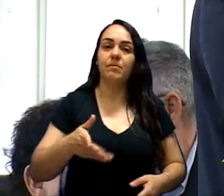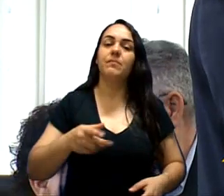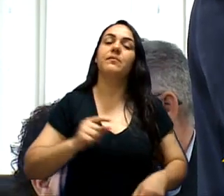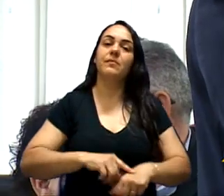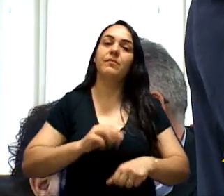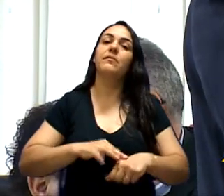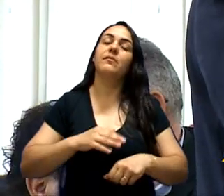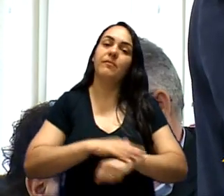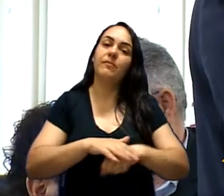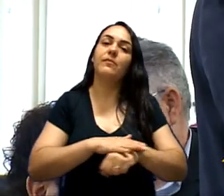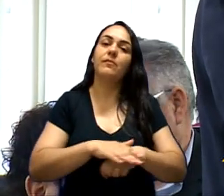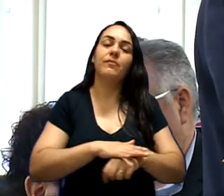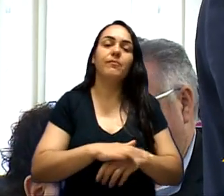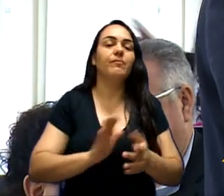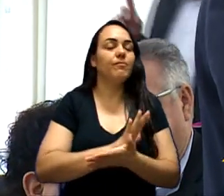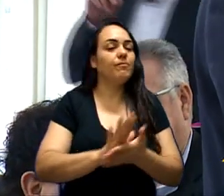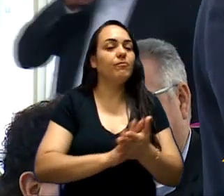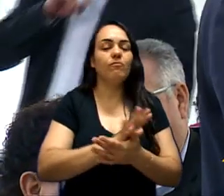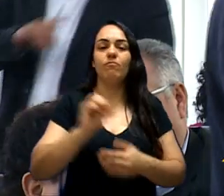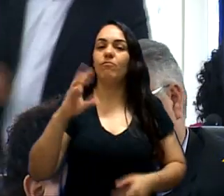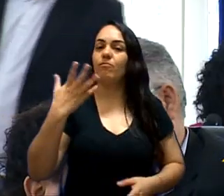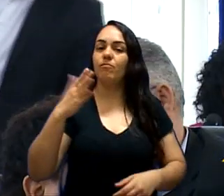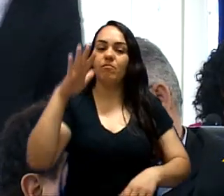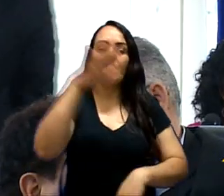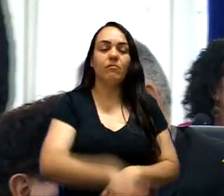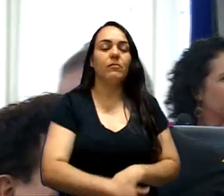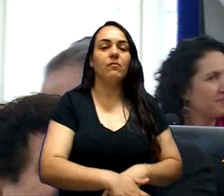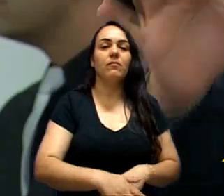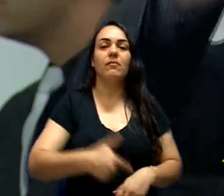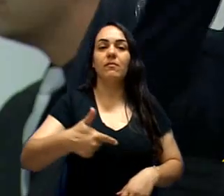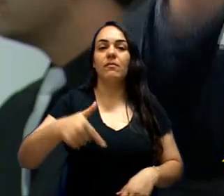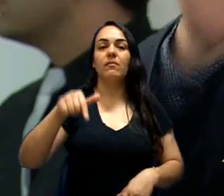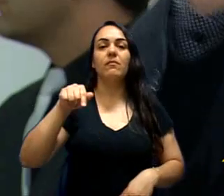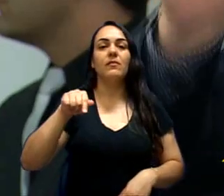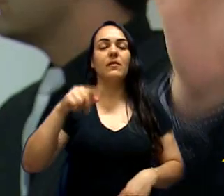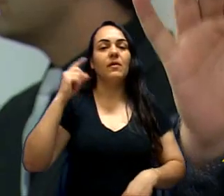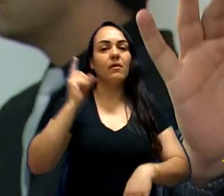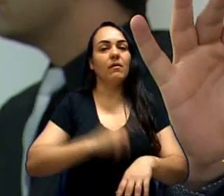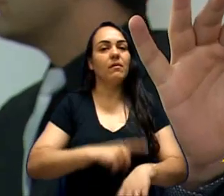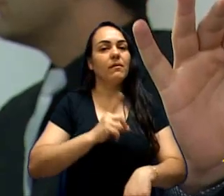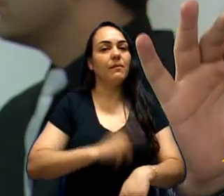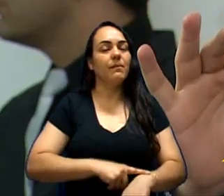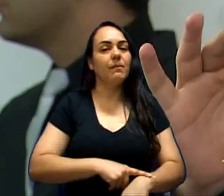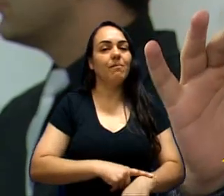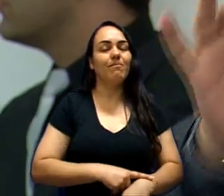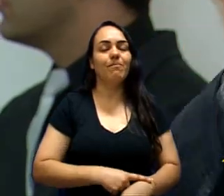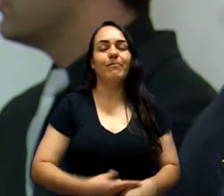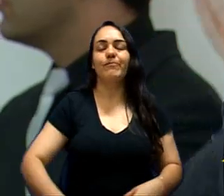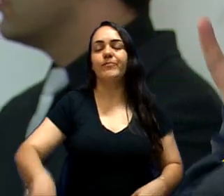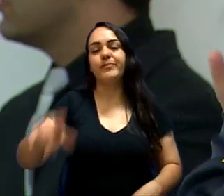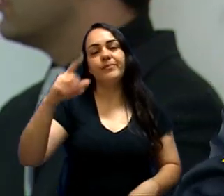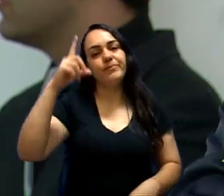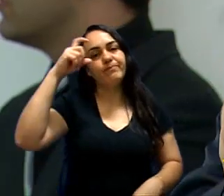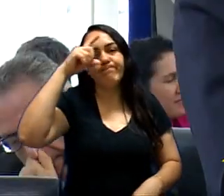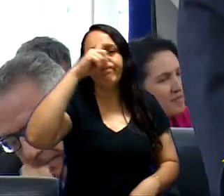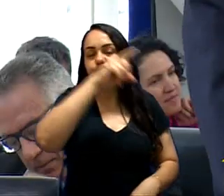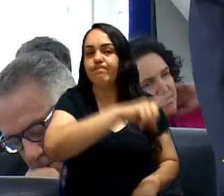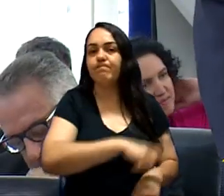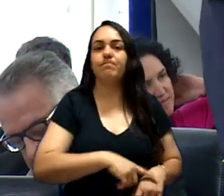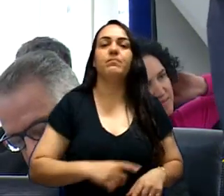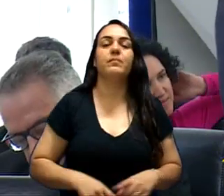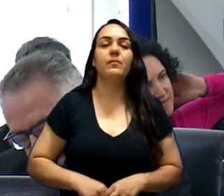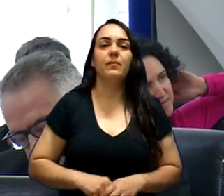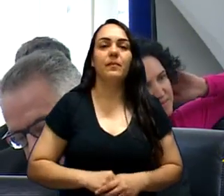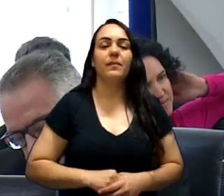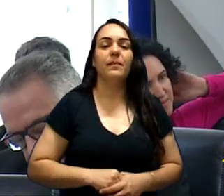nada aconteceu. Mas agora é à tarde, vereador. Vamos fazer à tarde. 17 é pior horas. Ainda, rapaz. Começa às 17. É pior ainda, com toda certeza. E outra, a gente